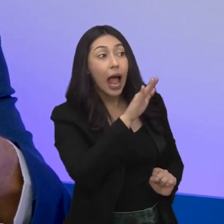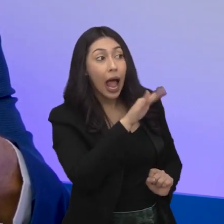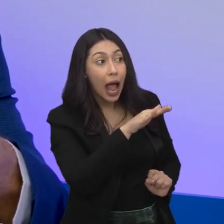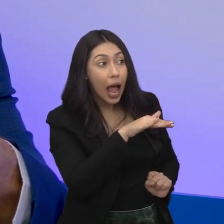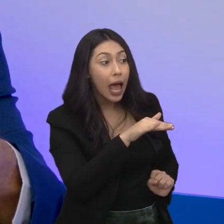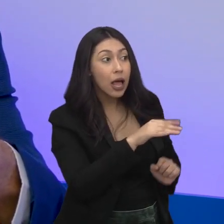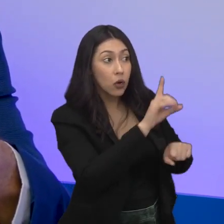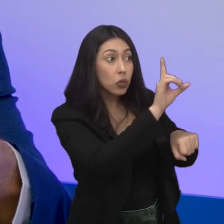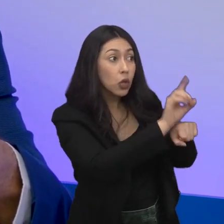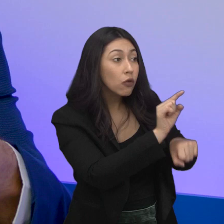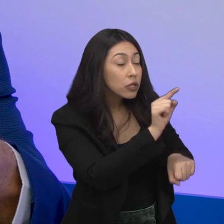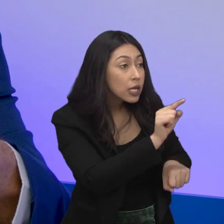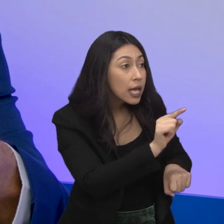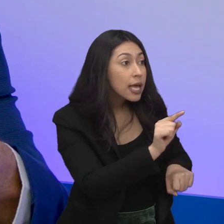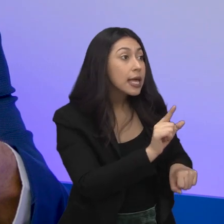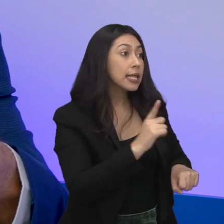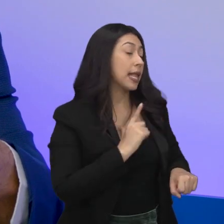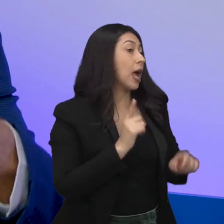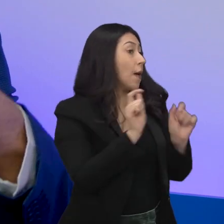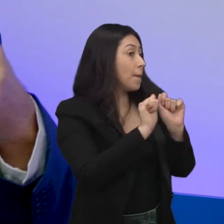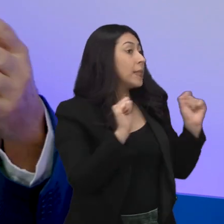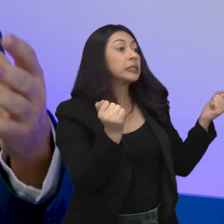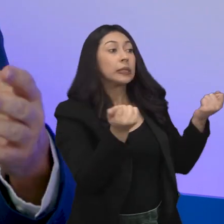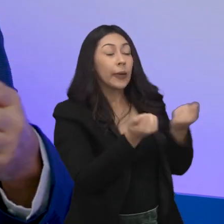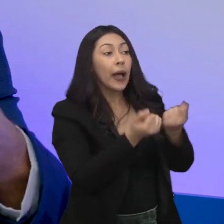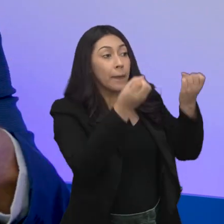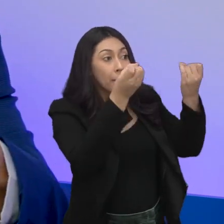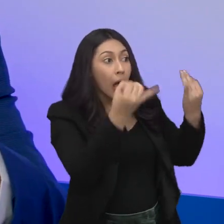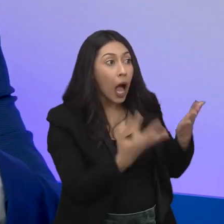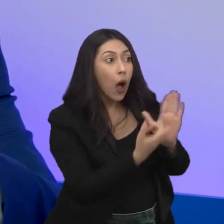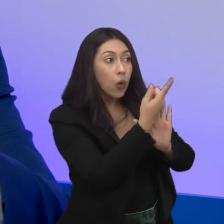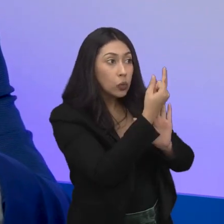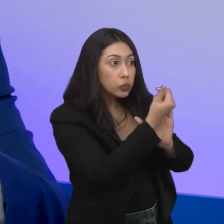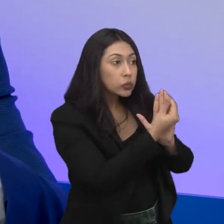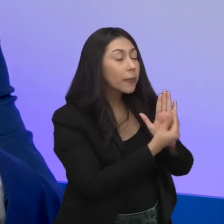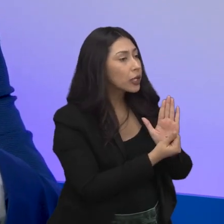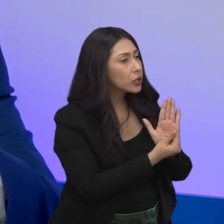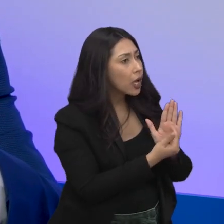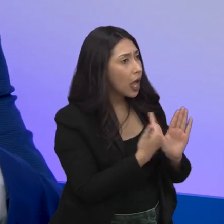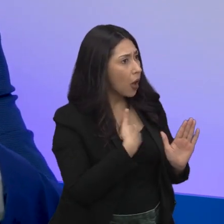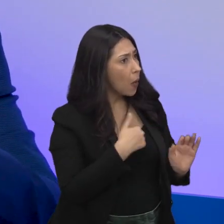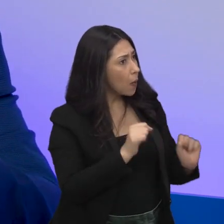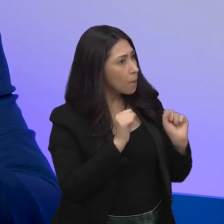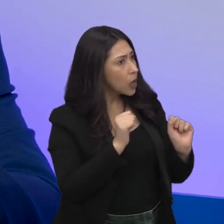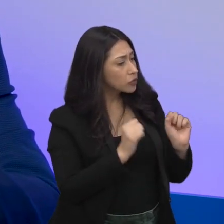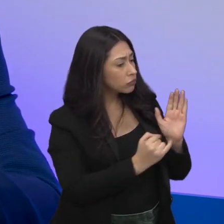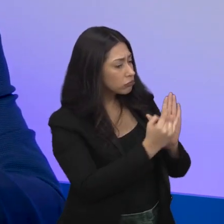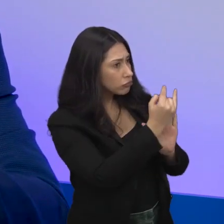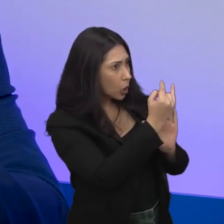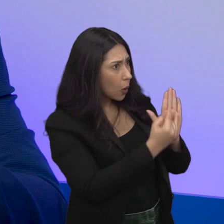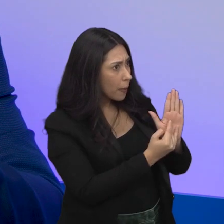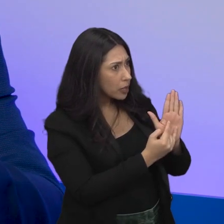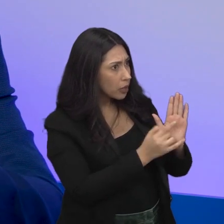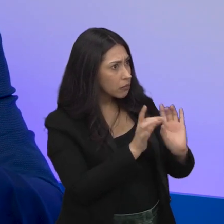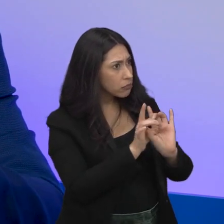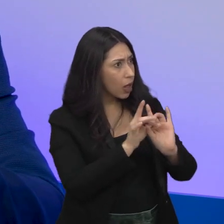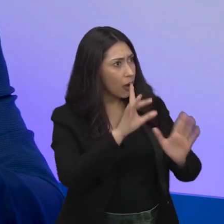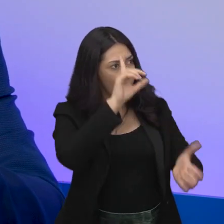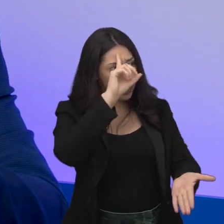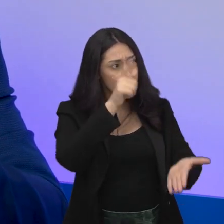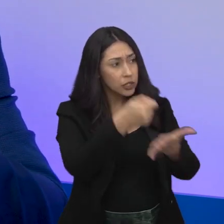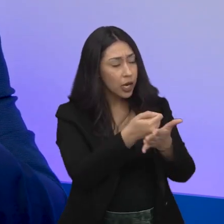votação vai ter a Assembleia Geral Ordinária, vai ter a prestação de contas e a previsão orçamentária, poderia me conceder uma procuração para eu